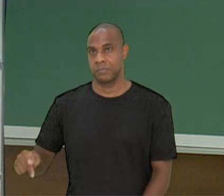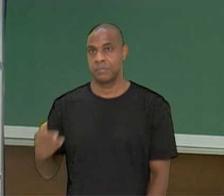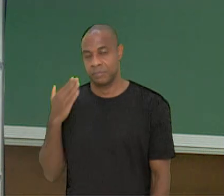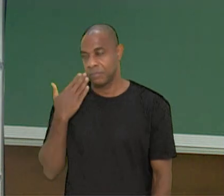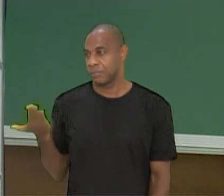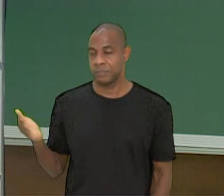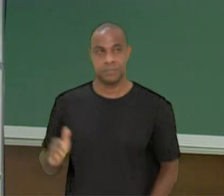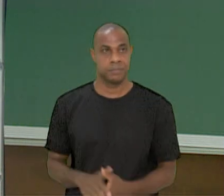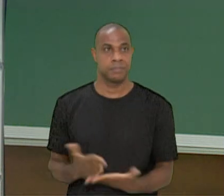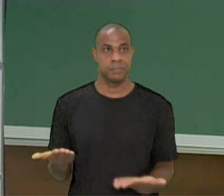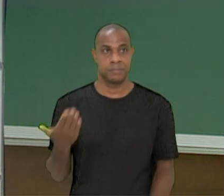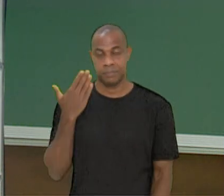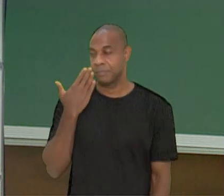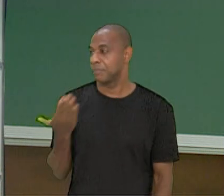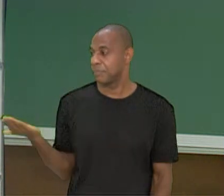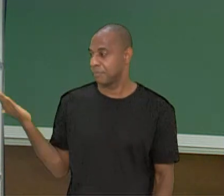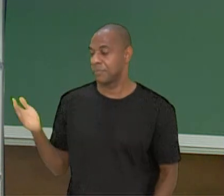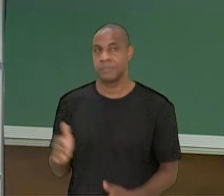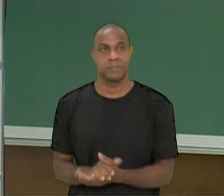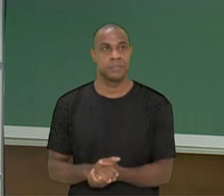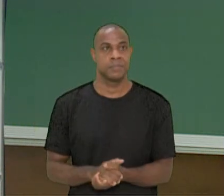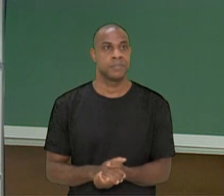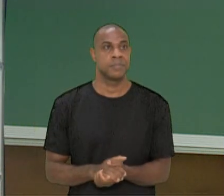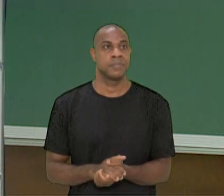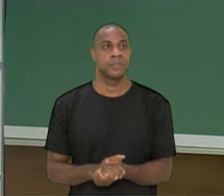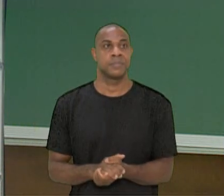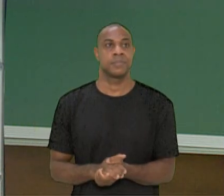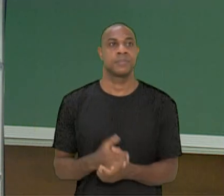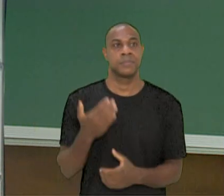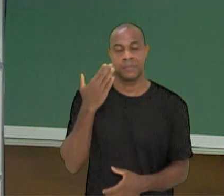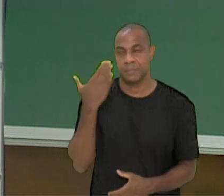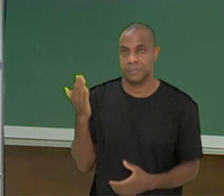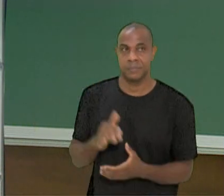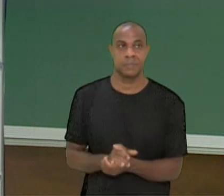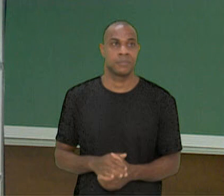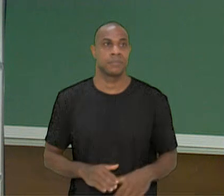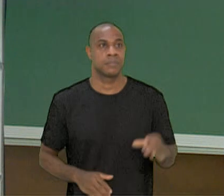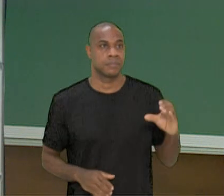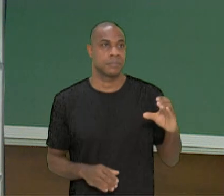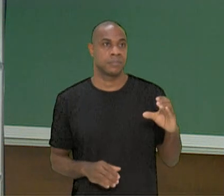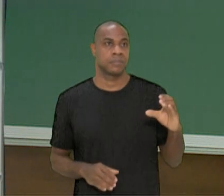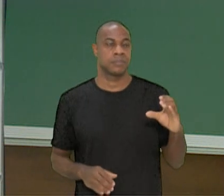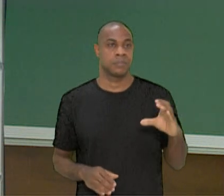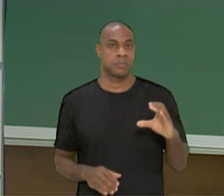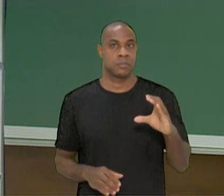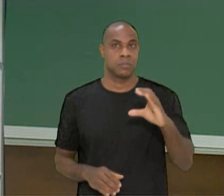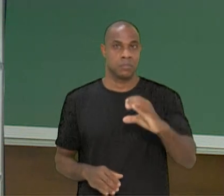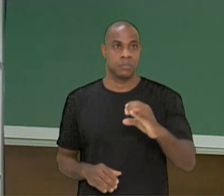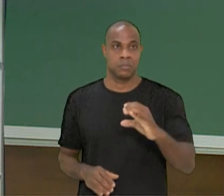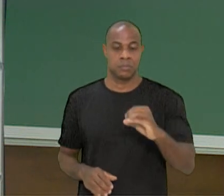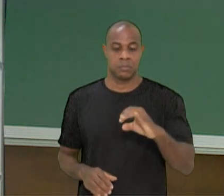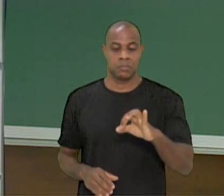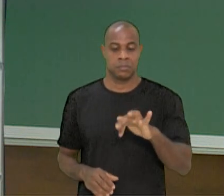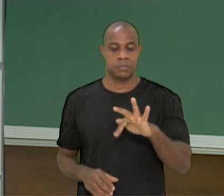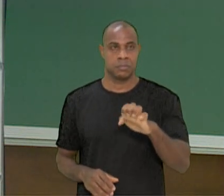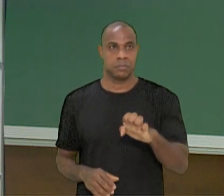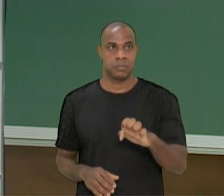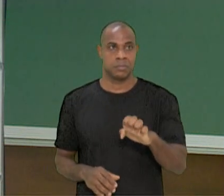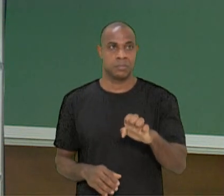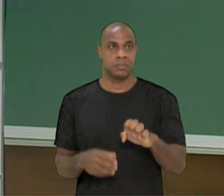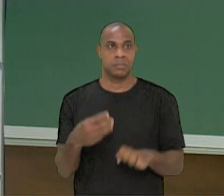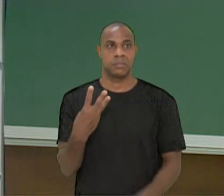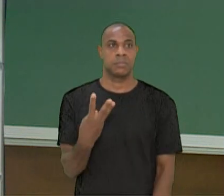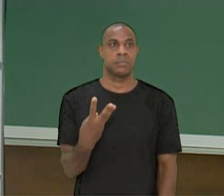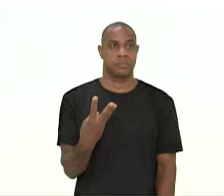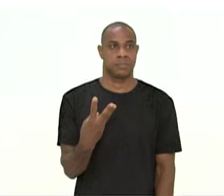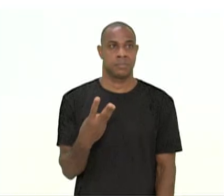O coeficiente aqui é 3. A parte literal é o m ao quadrado n, né, que são as letras, e o expoente. E o grau vai ser